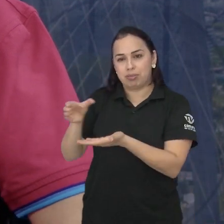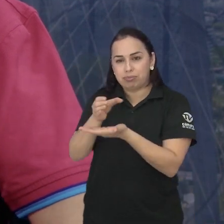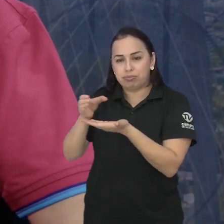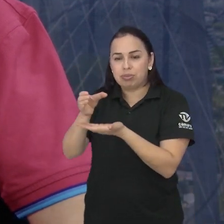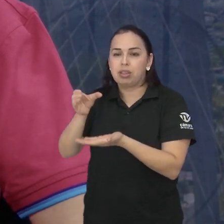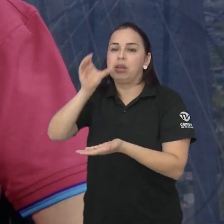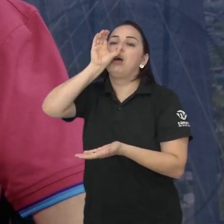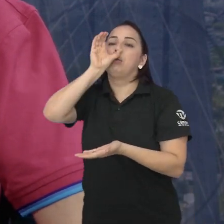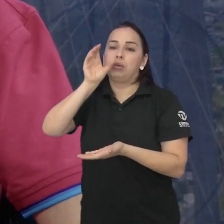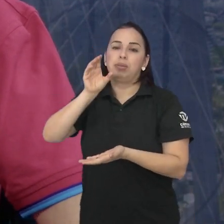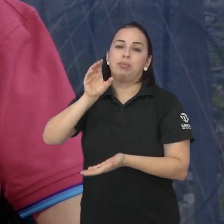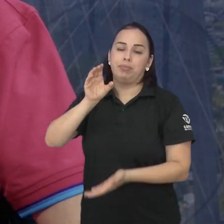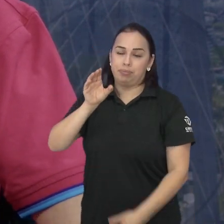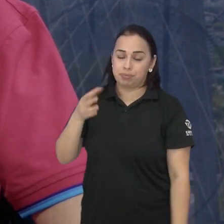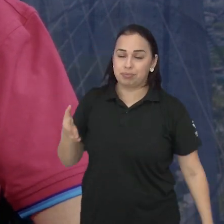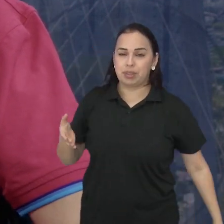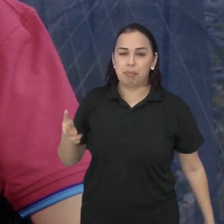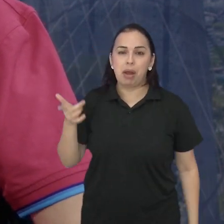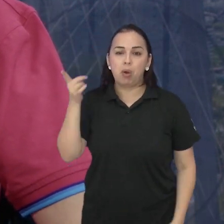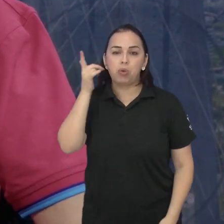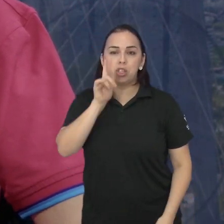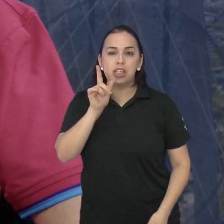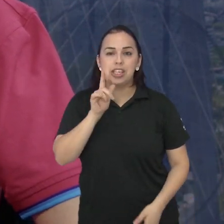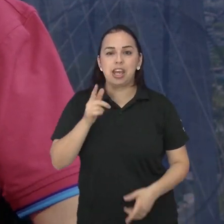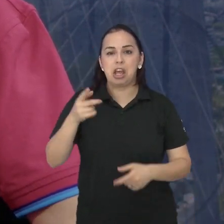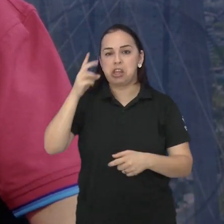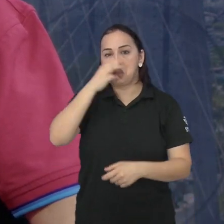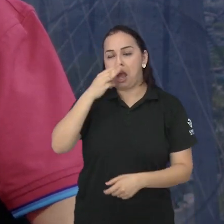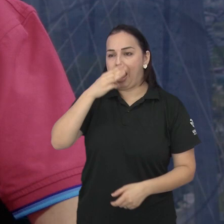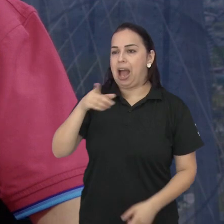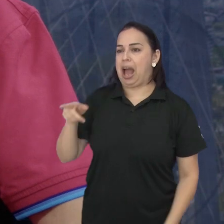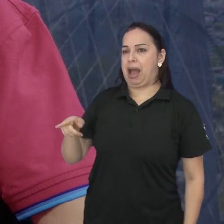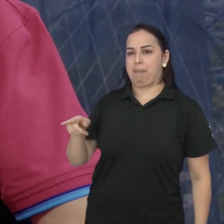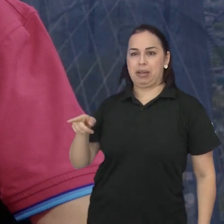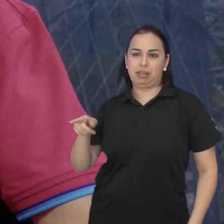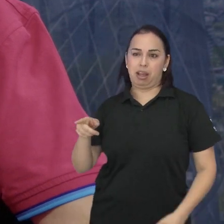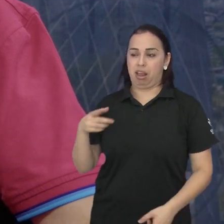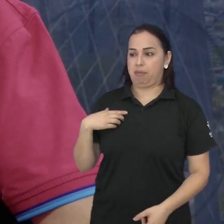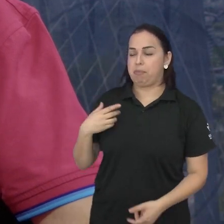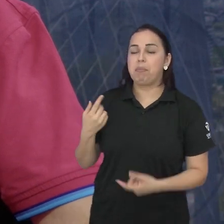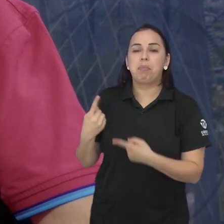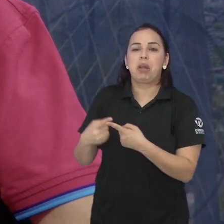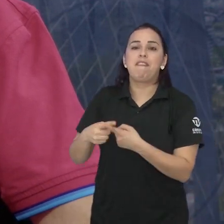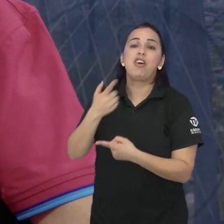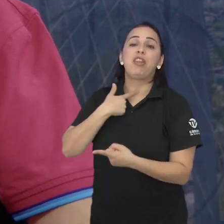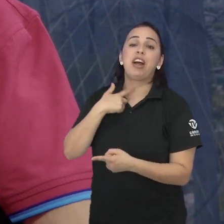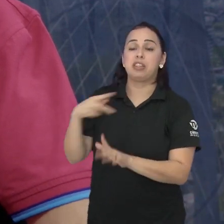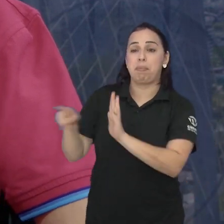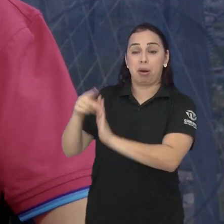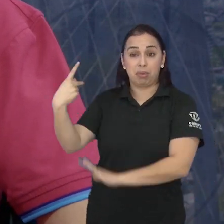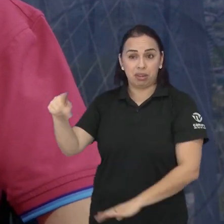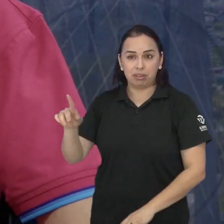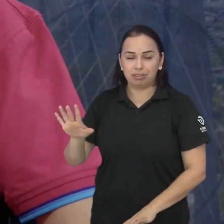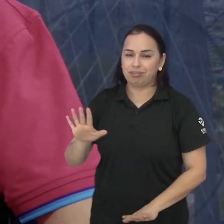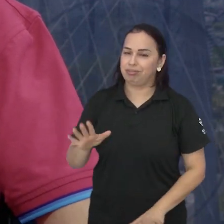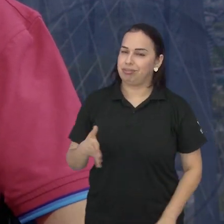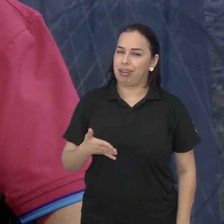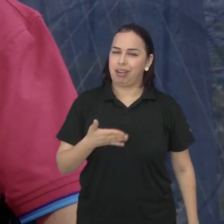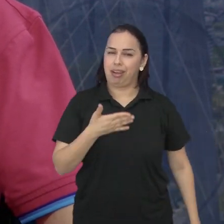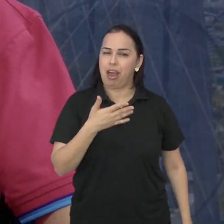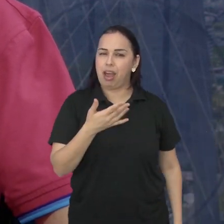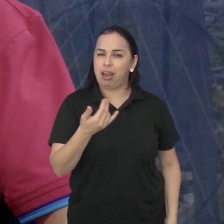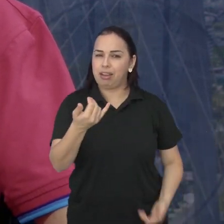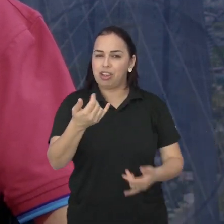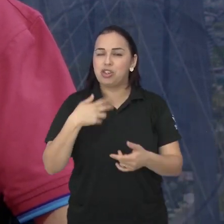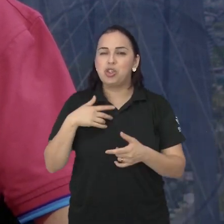como tomar um uísque para conseguir fazer isso. Mas ela está lá porque ela quer. Isso é muito fácil ser